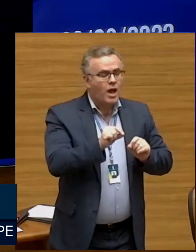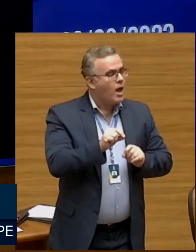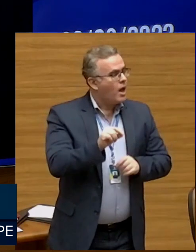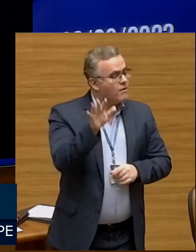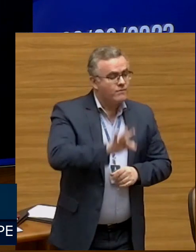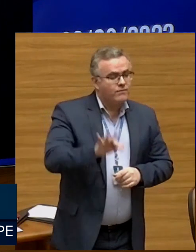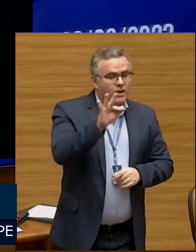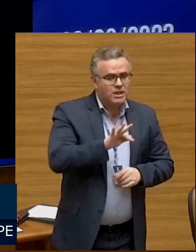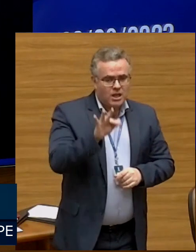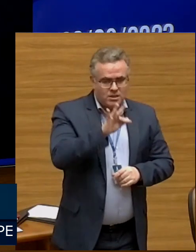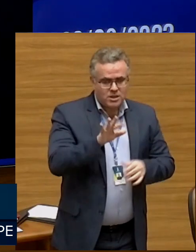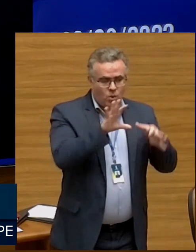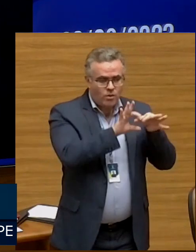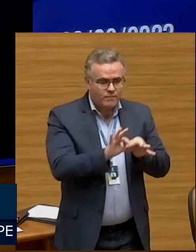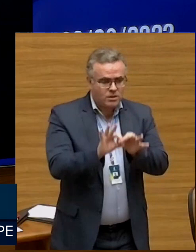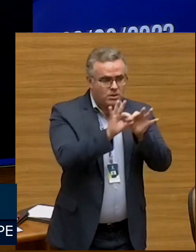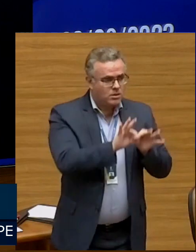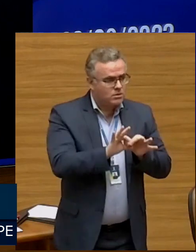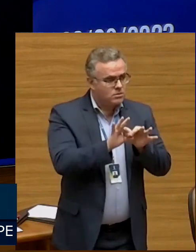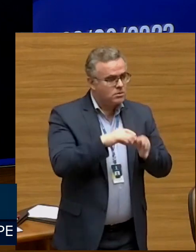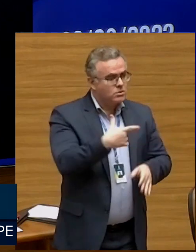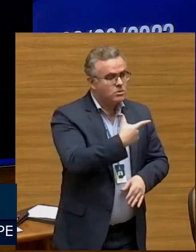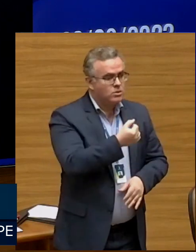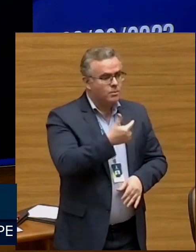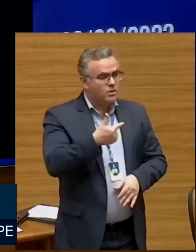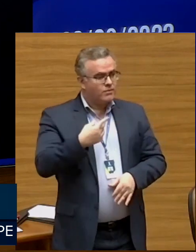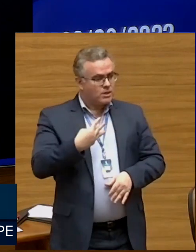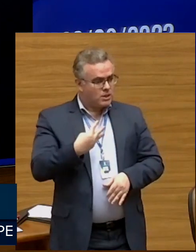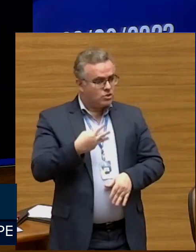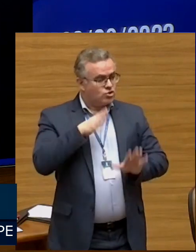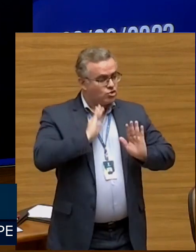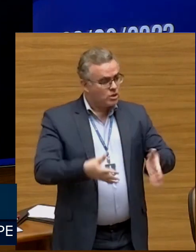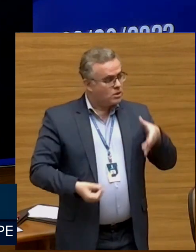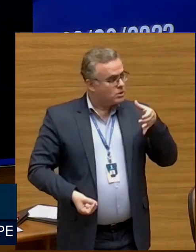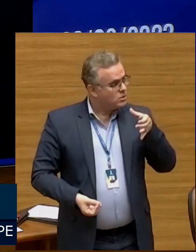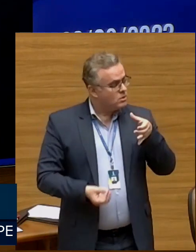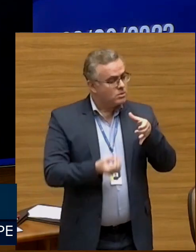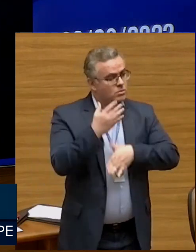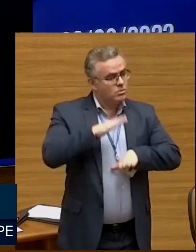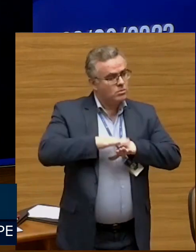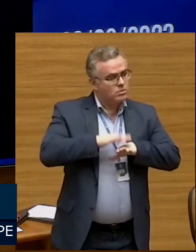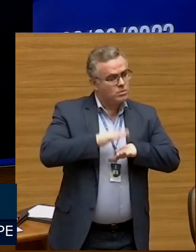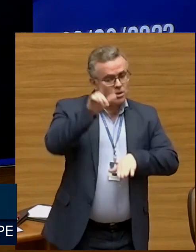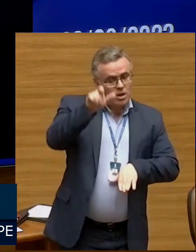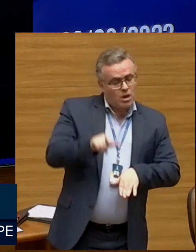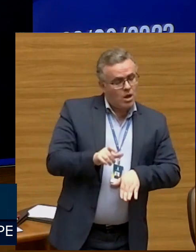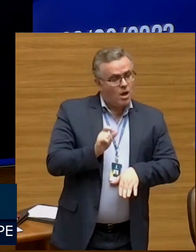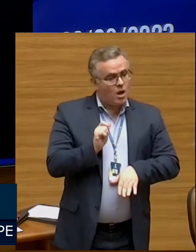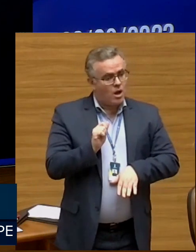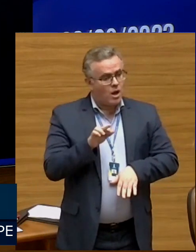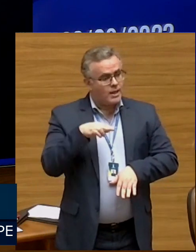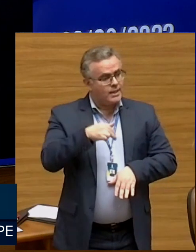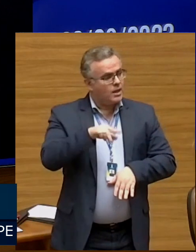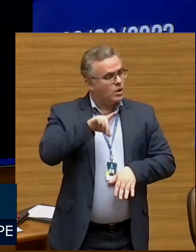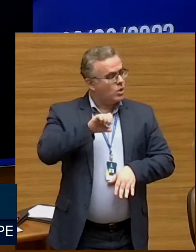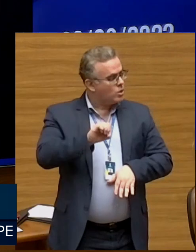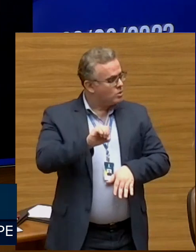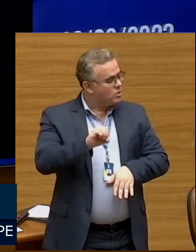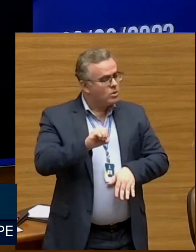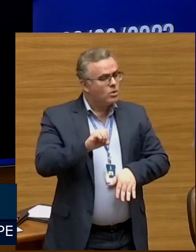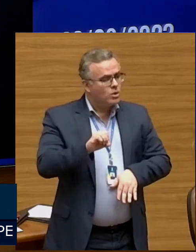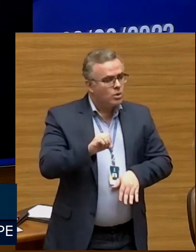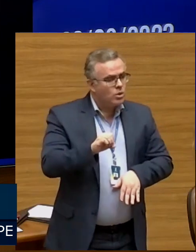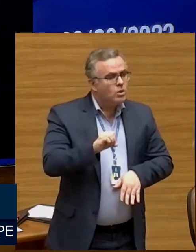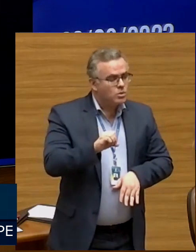de Surdos em julho de 2023. O criador dessa bandeira foi Arnaud Balard, que é um artista